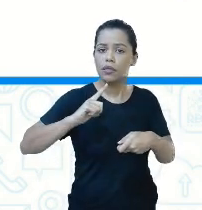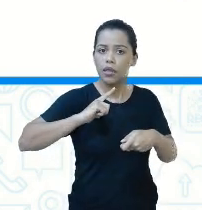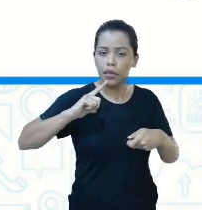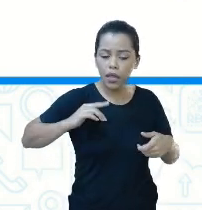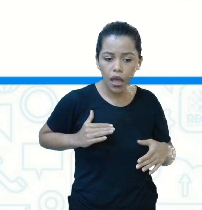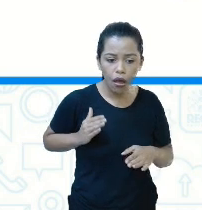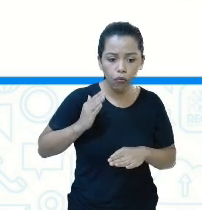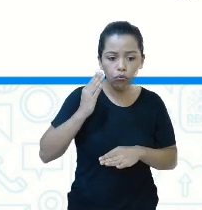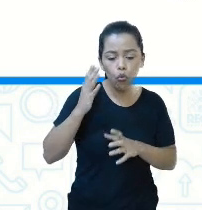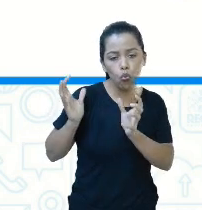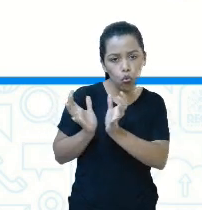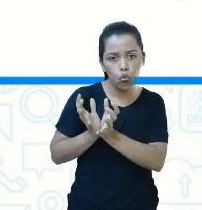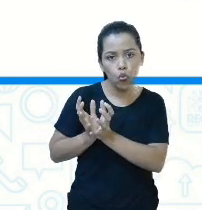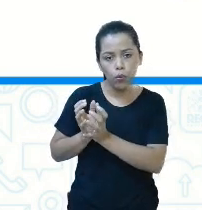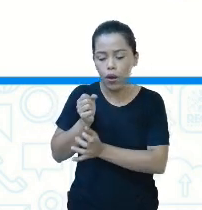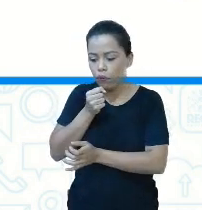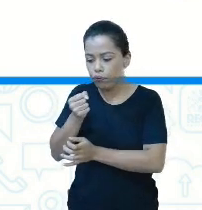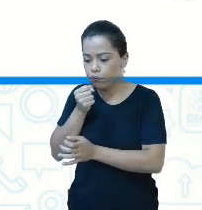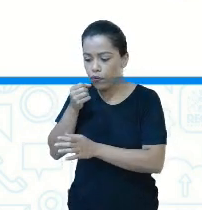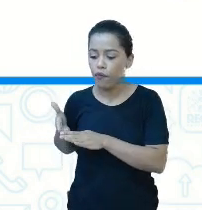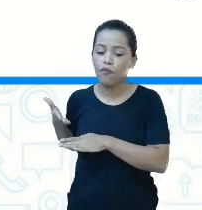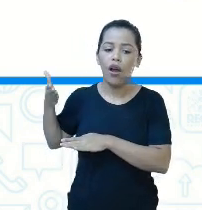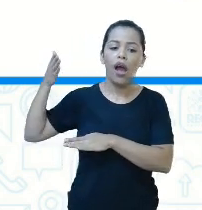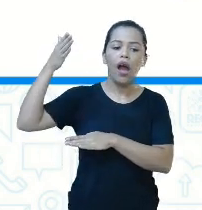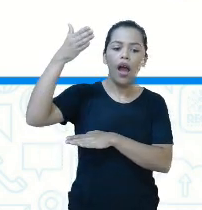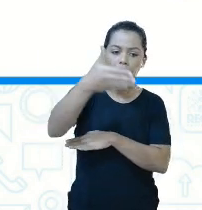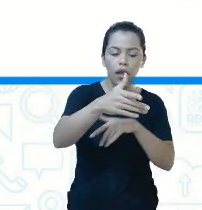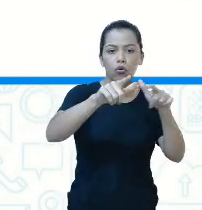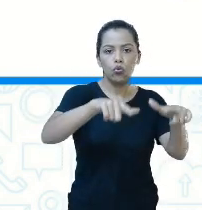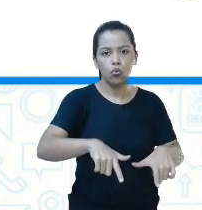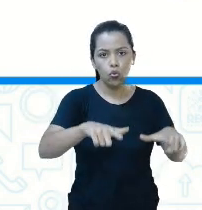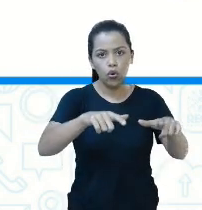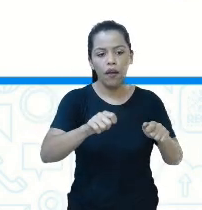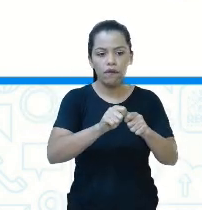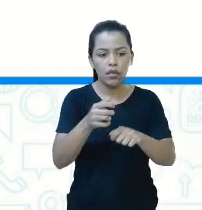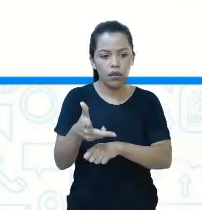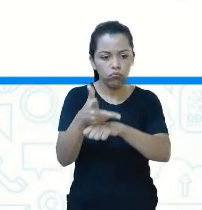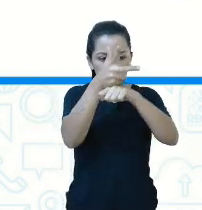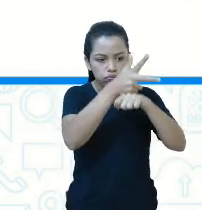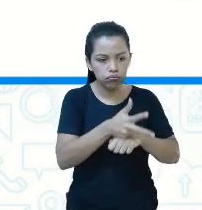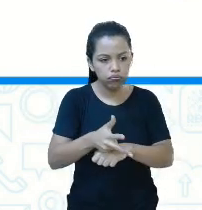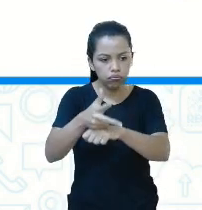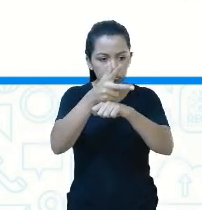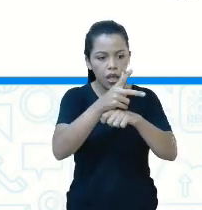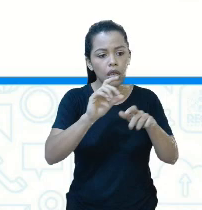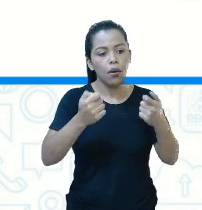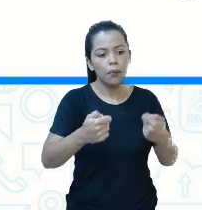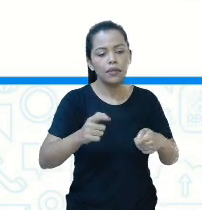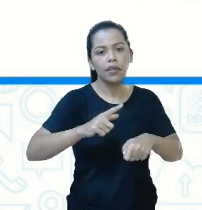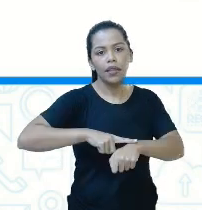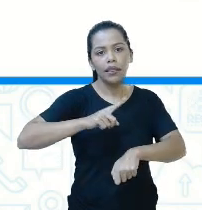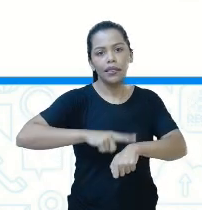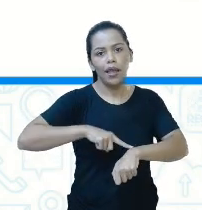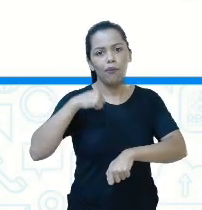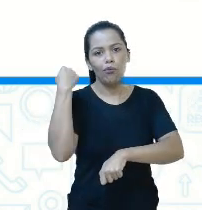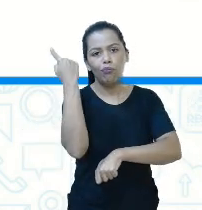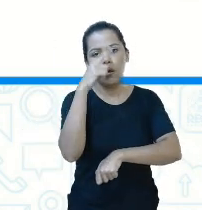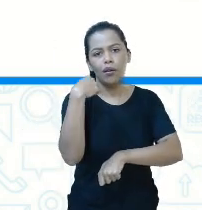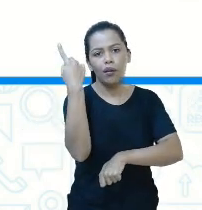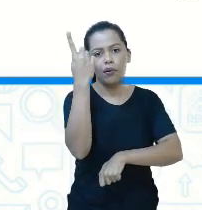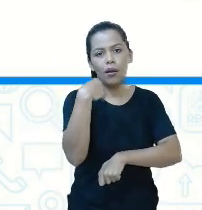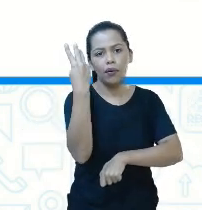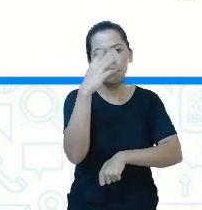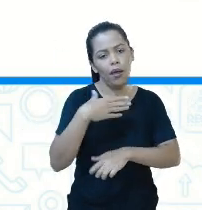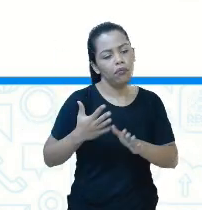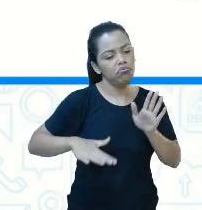jornalística, então o jornalista vai ter que se dirigir até o local, fazer a gravação. Isso leva um pouquinho de tempo, né? Alguns minutos, horas,